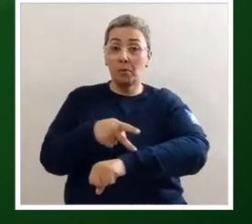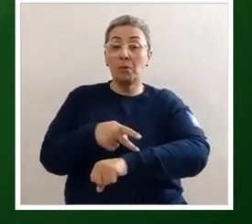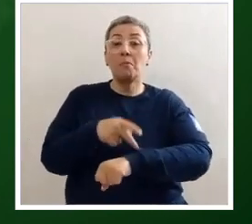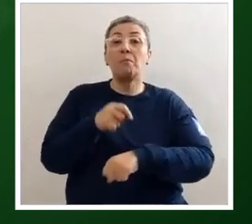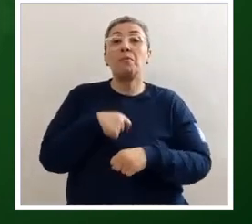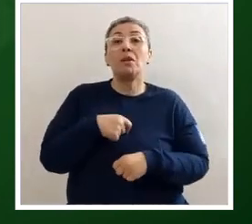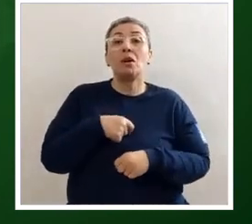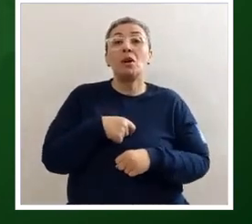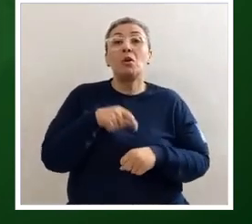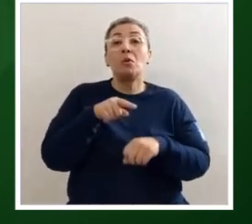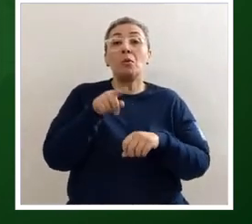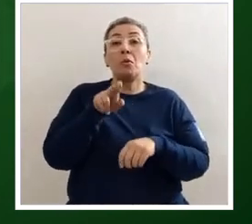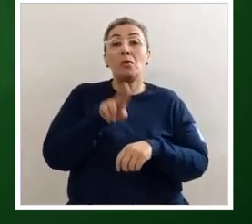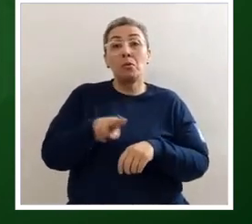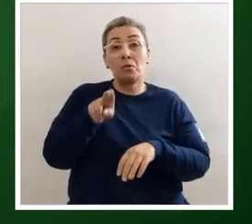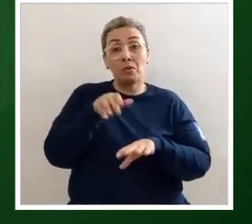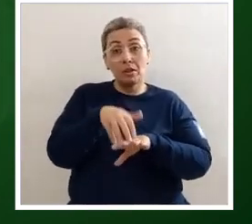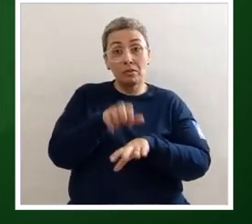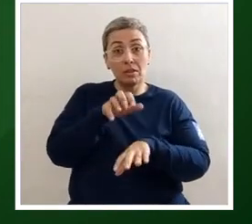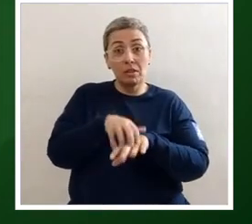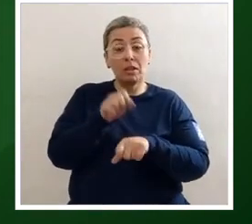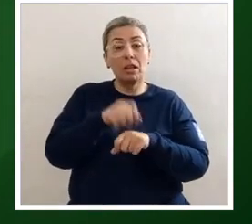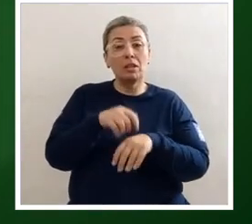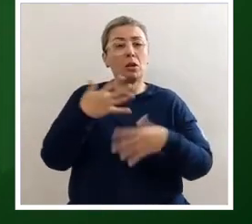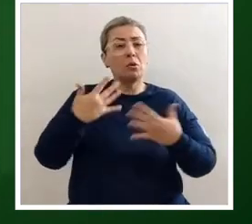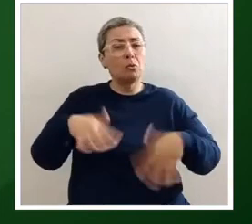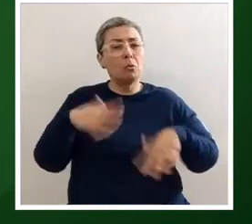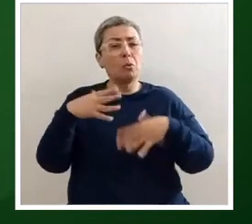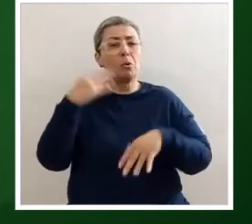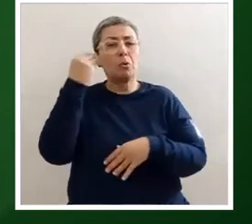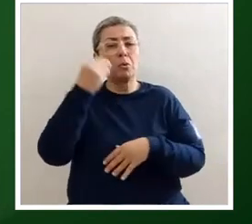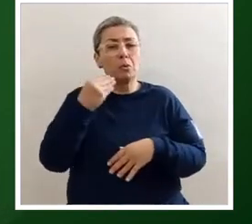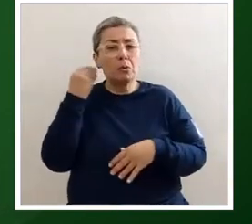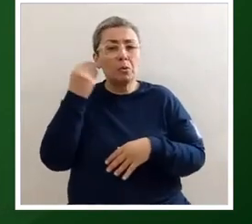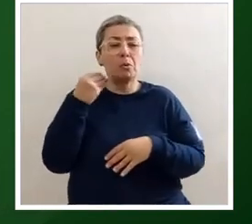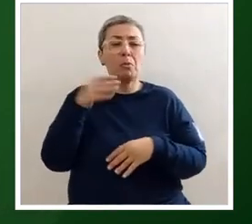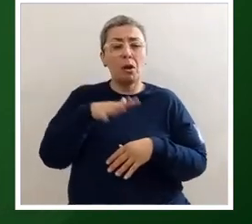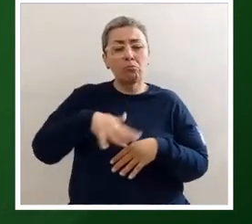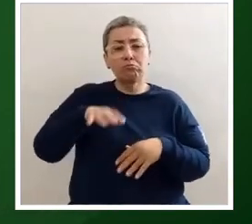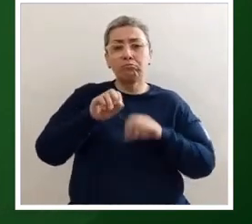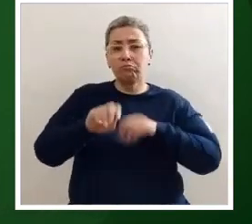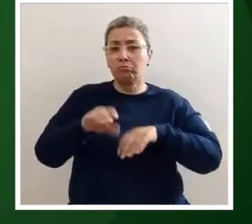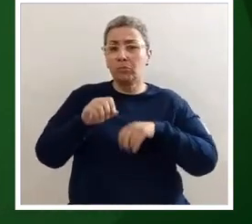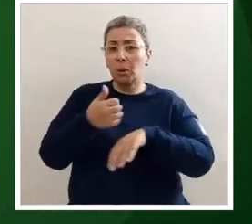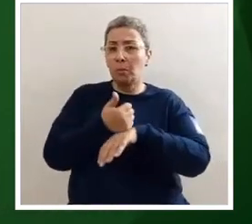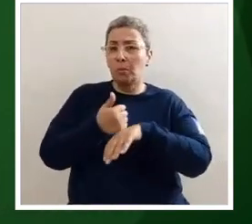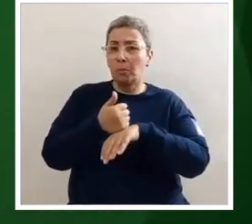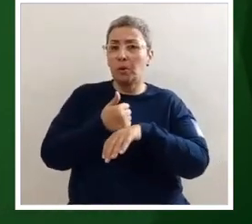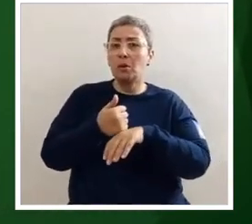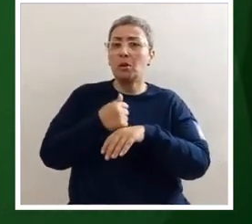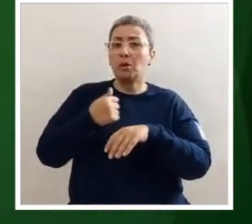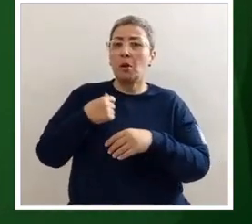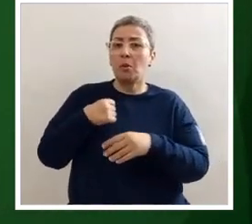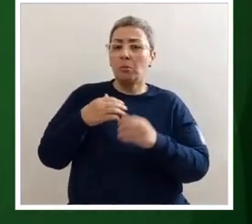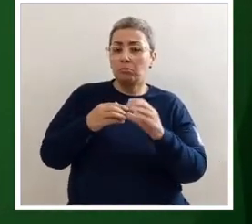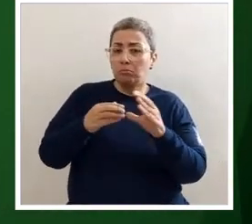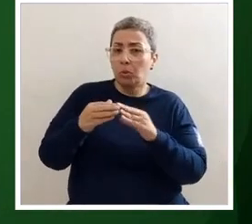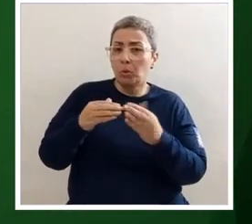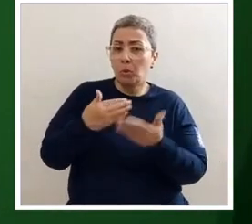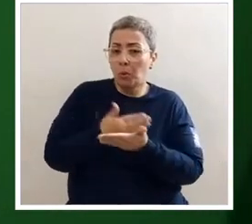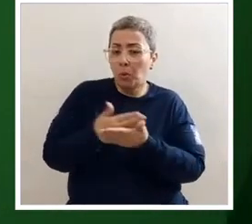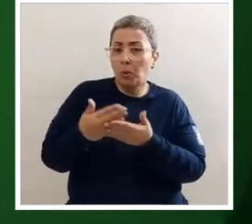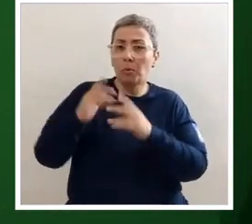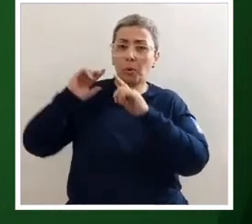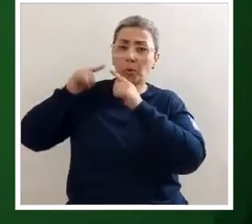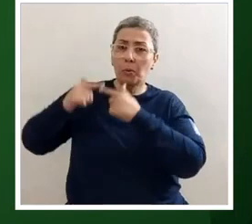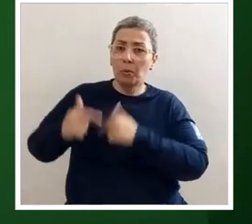Universidade de Santo Amaro tem uma vasta experiência na área de educação sendo profissional de carreira que iniciou sua trajetória